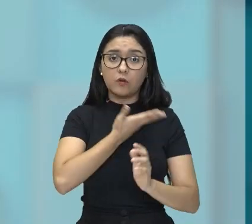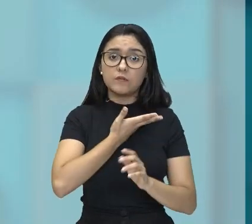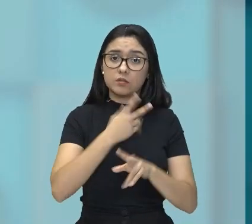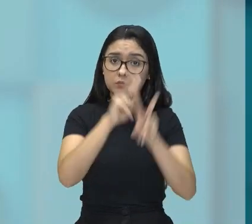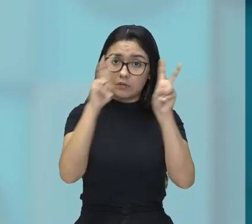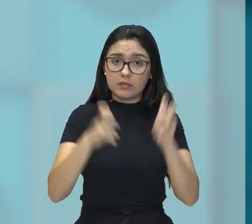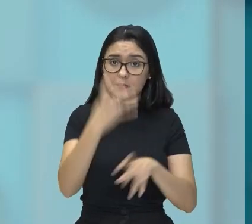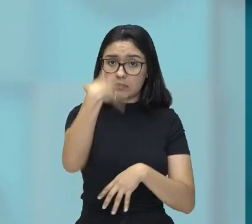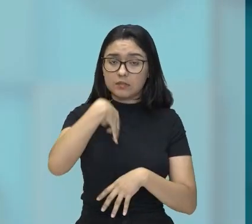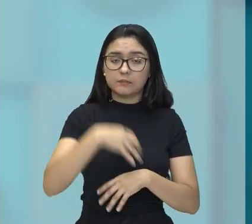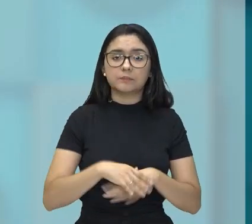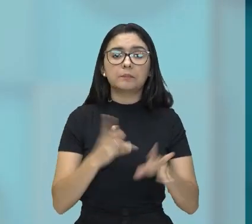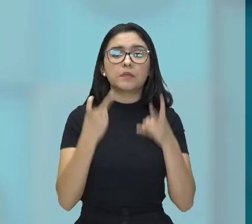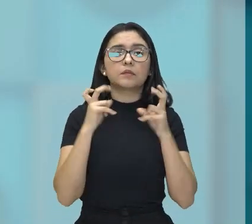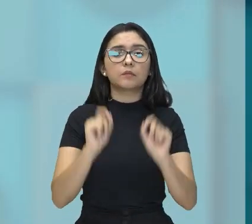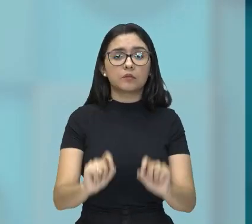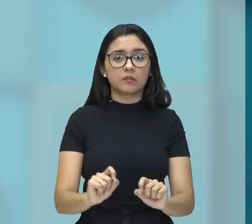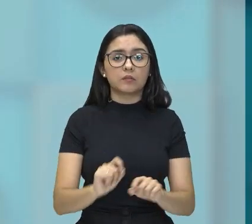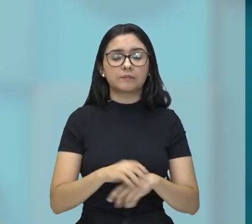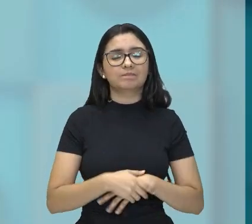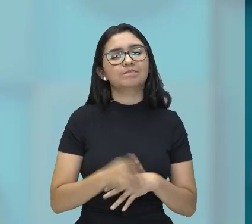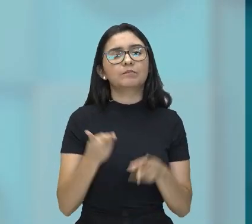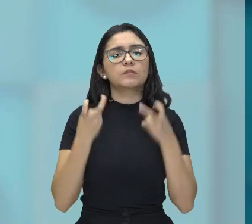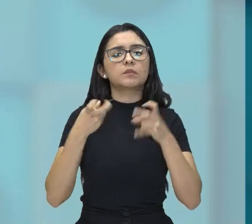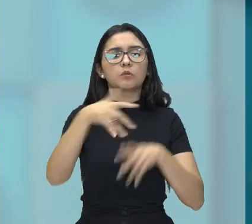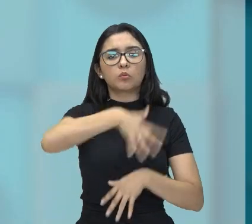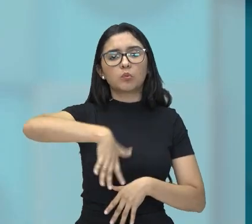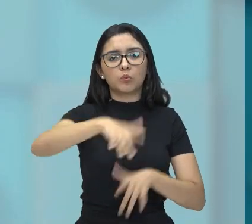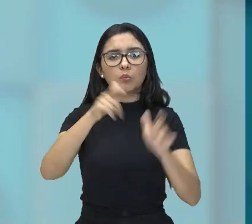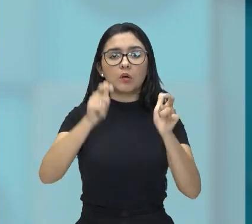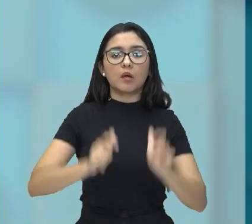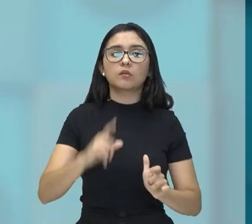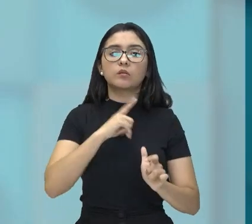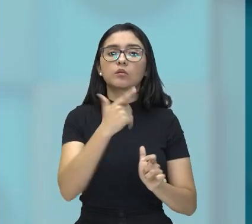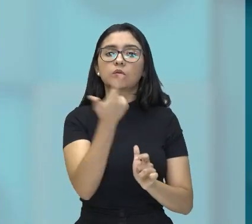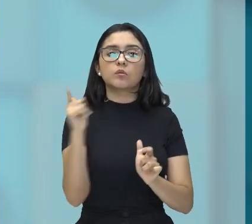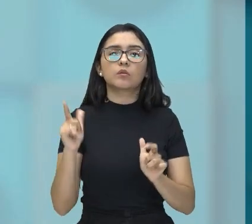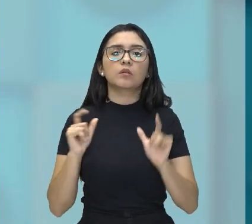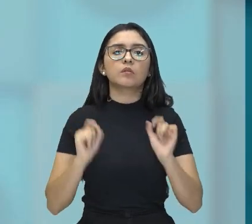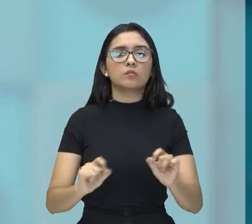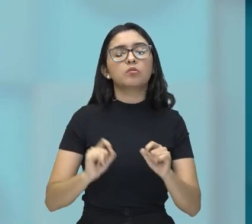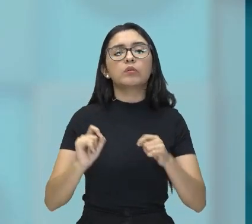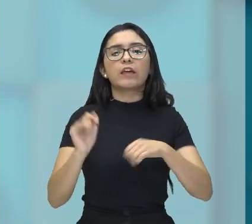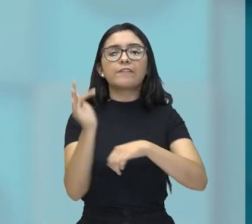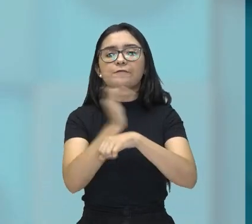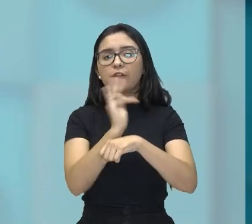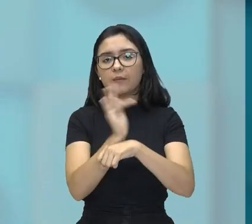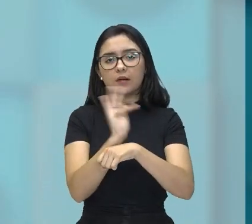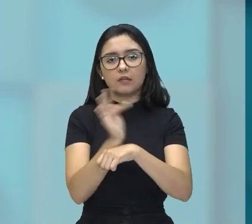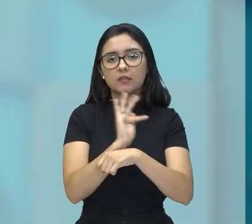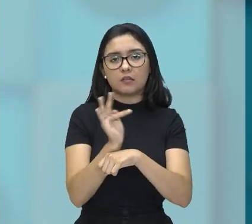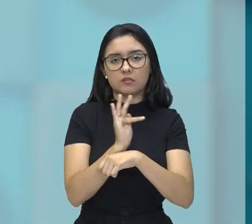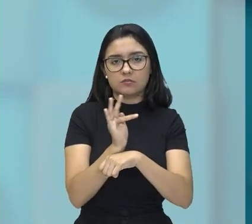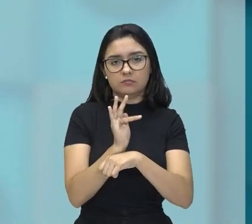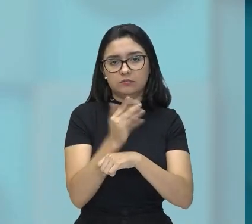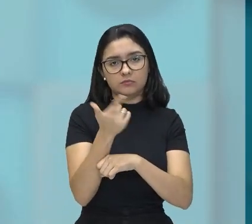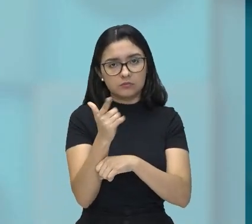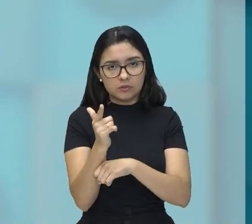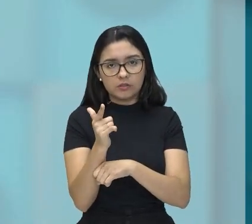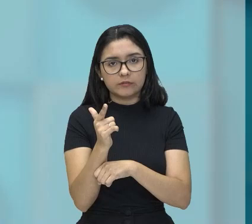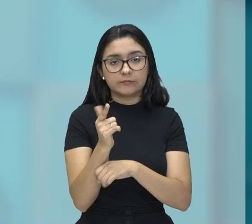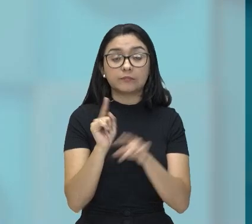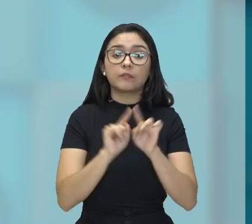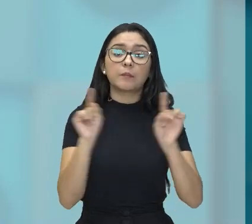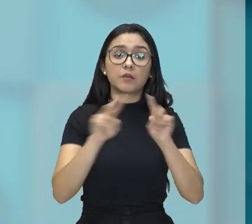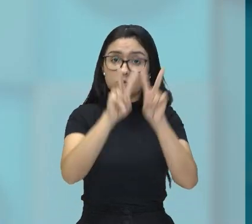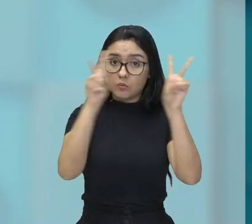sério, ok? Observem que pelo ambiente nós não temos ali um grau de formalidade pelo espaço, mas o